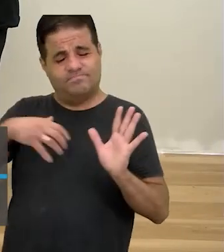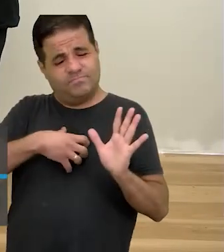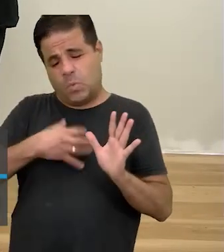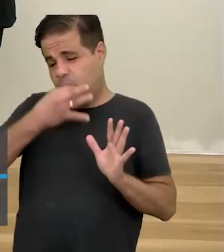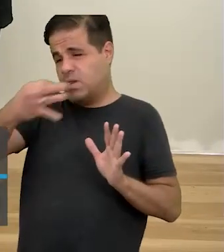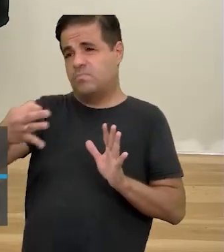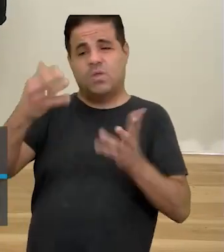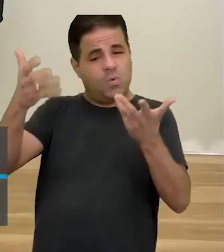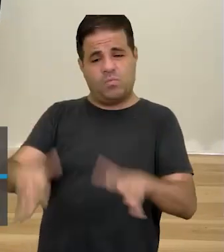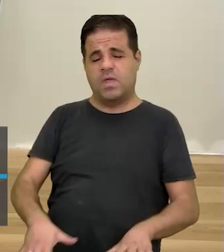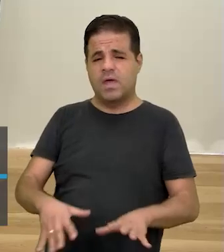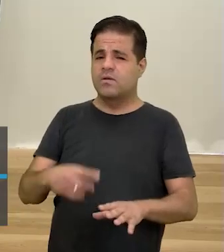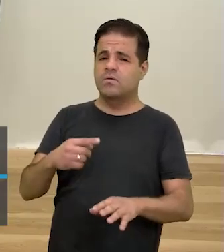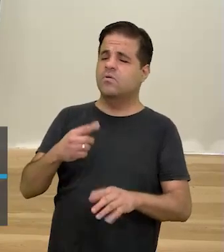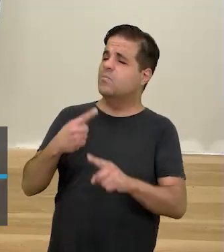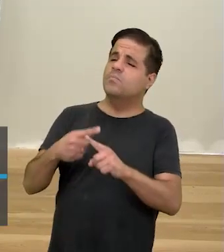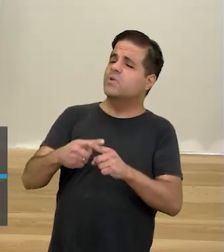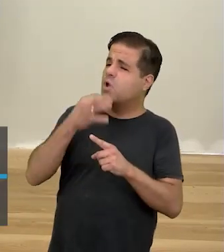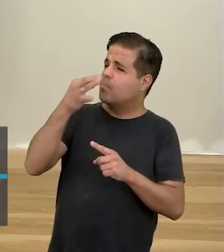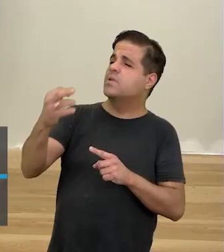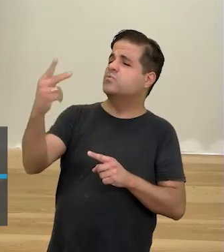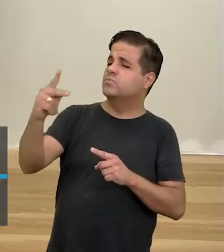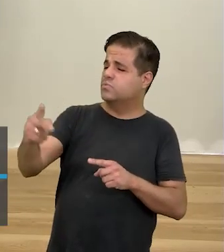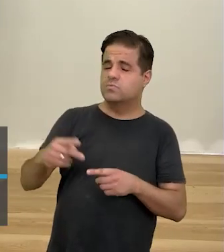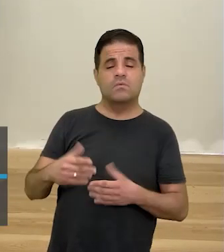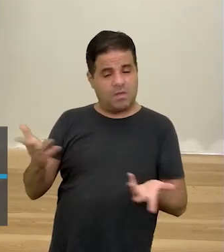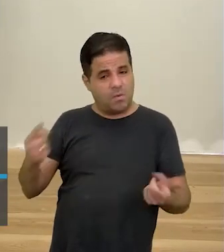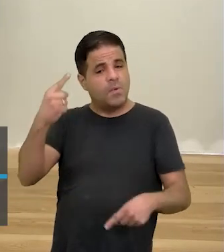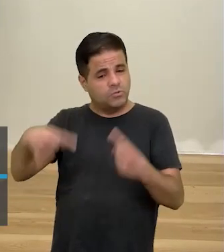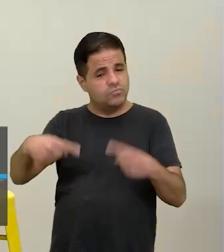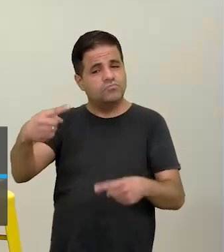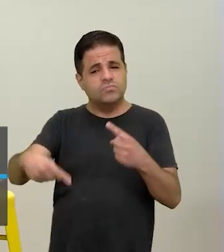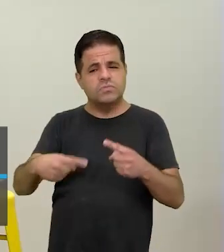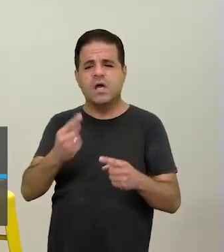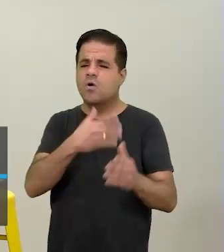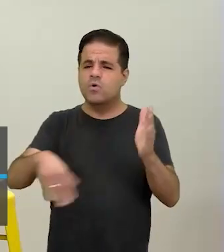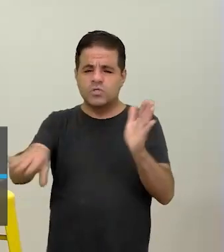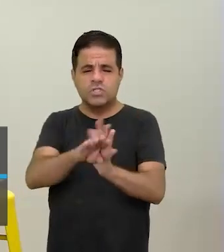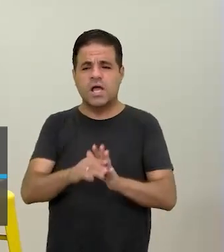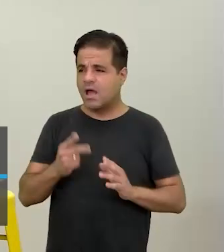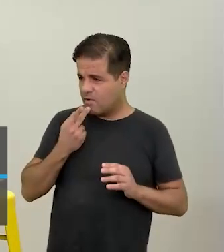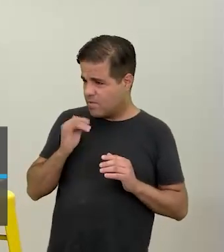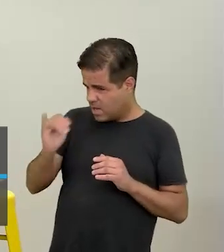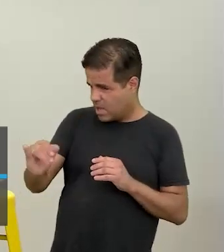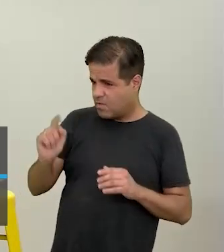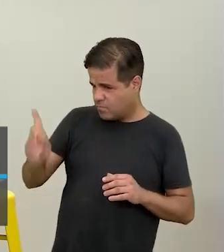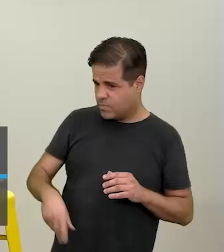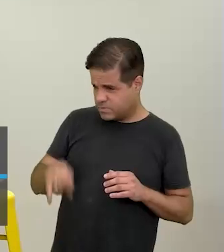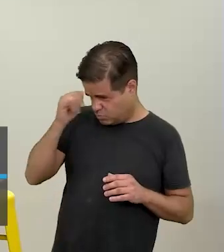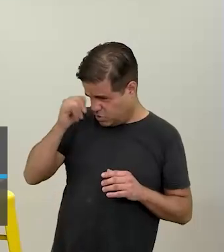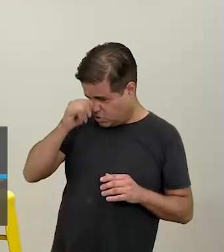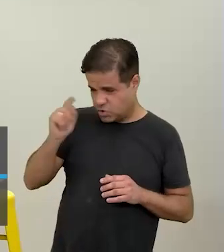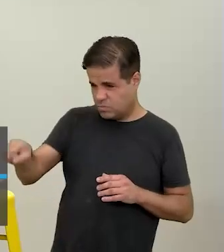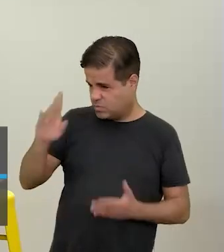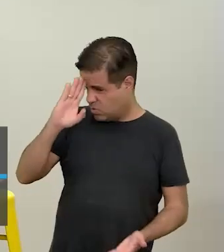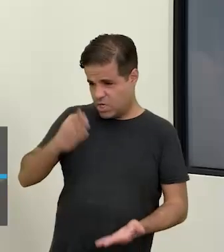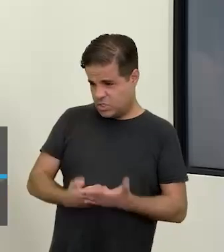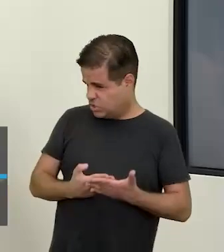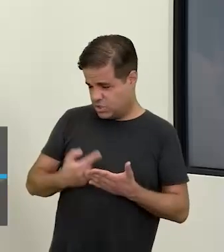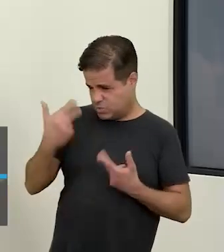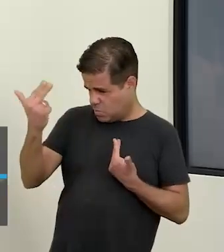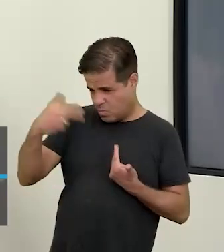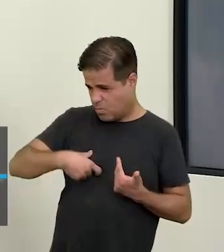desse jeito. Por que você acha isso? Isso é uma discussão. Eu chegar pro Thiago e falar assim, você é um idiota porque você não acredita